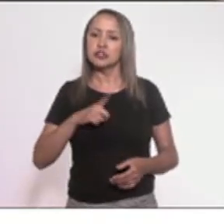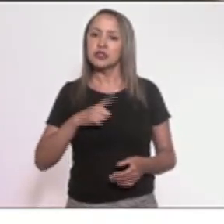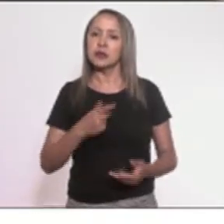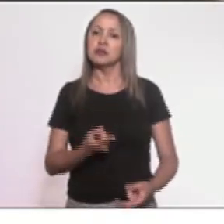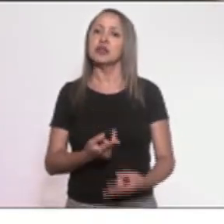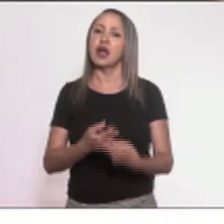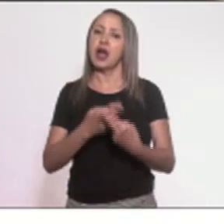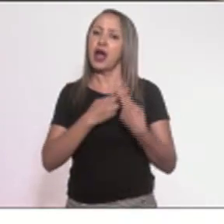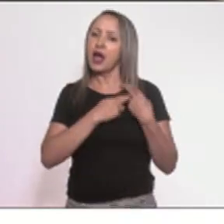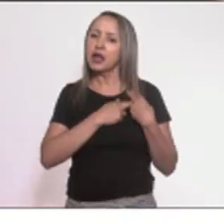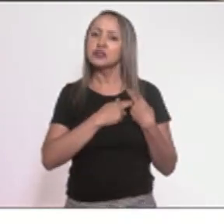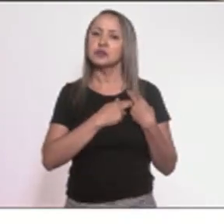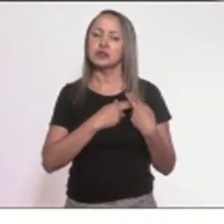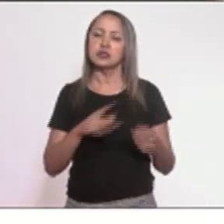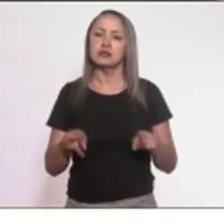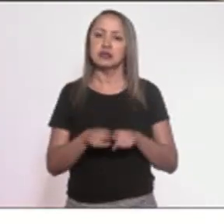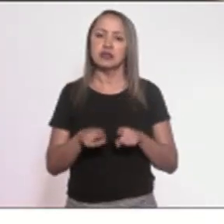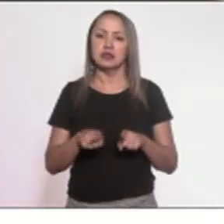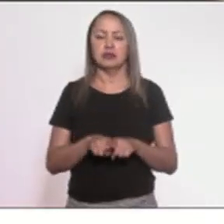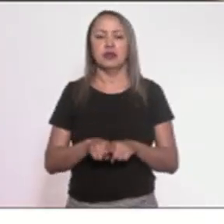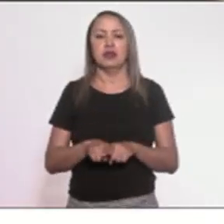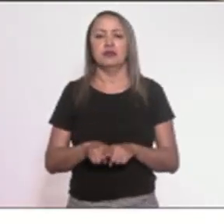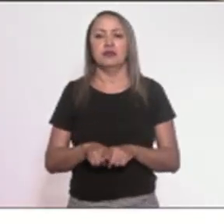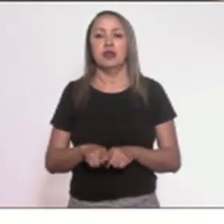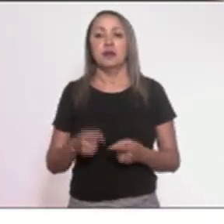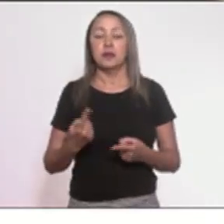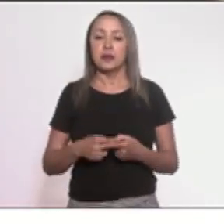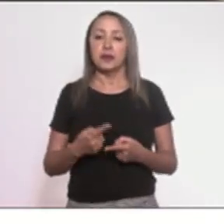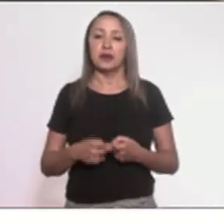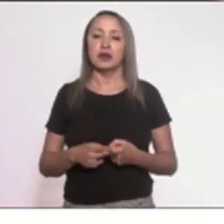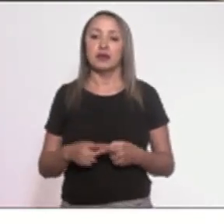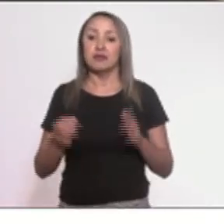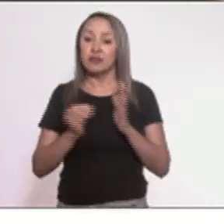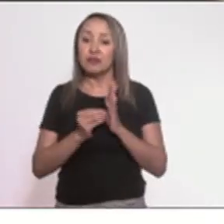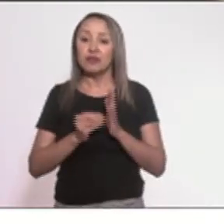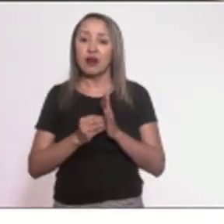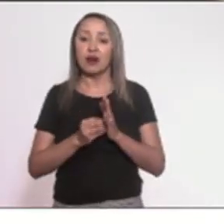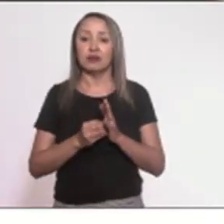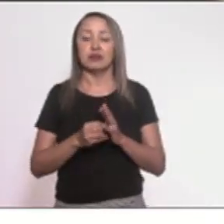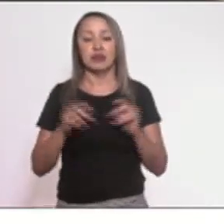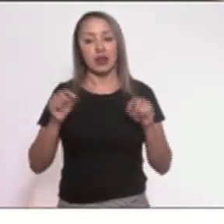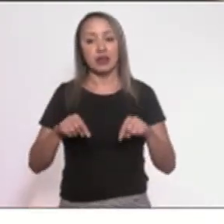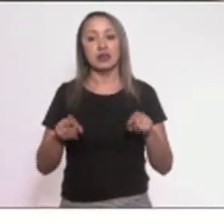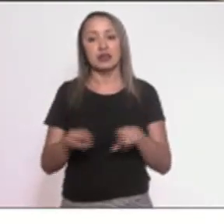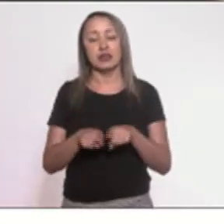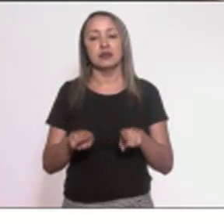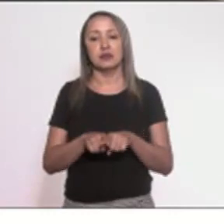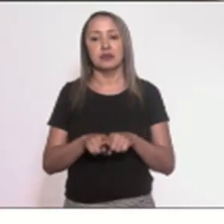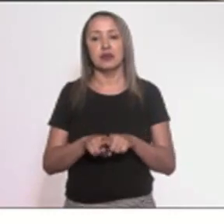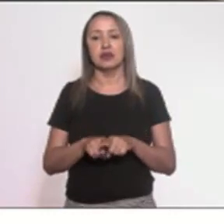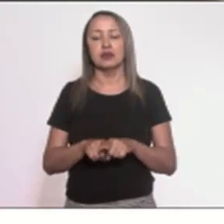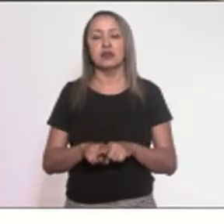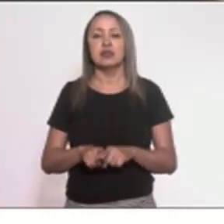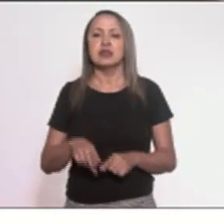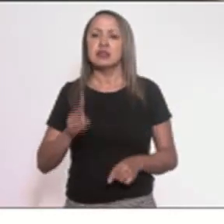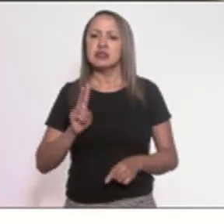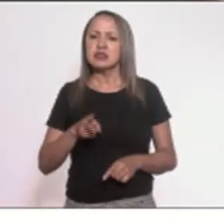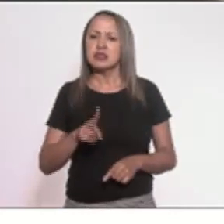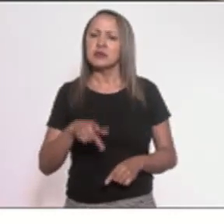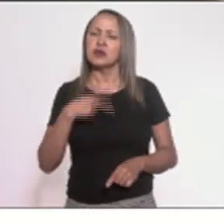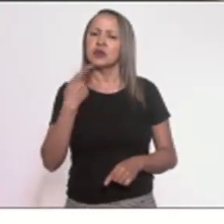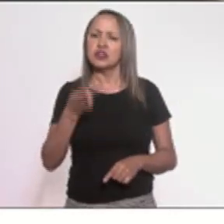responsabilidade e a nossa coerência, que muitas vezes falta essa casa. Portanto, todas as críticas que a gente faz